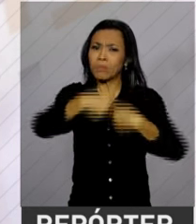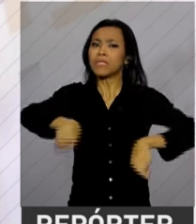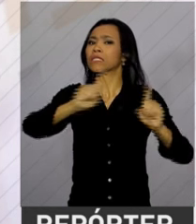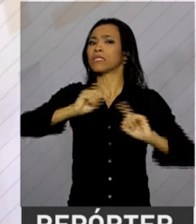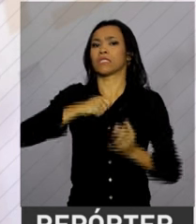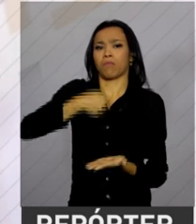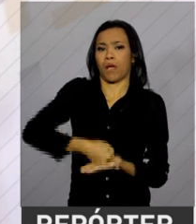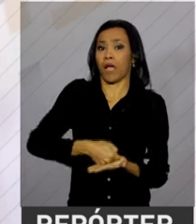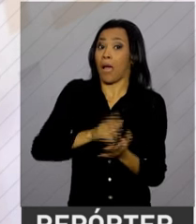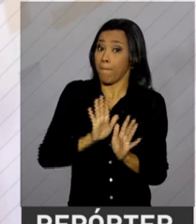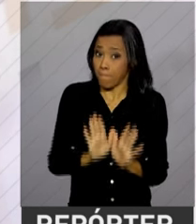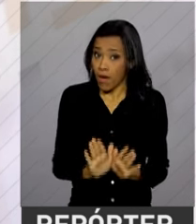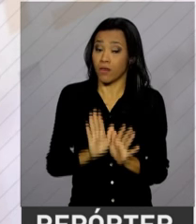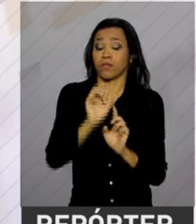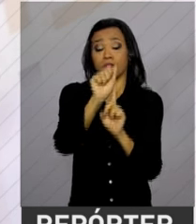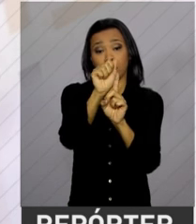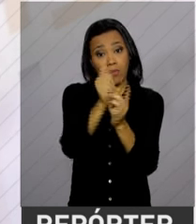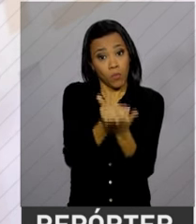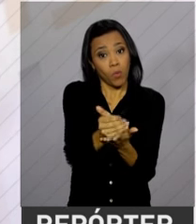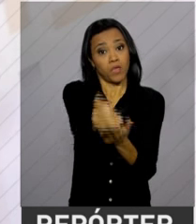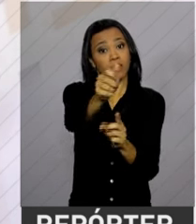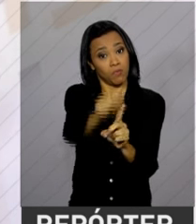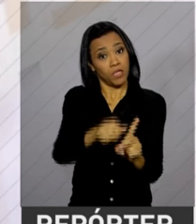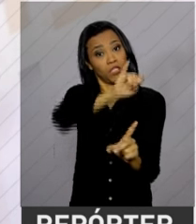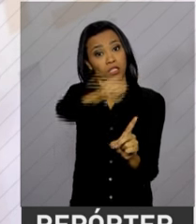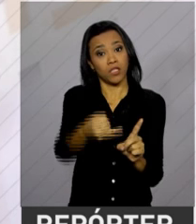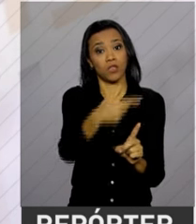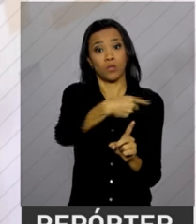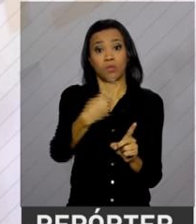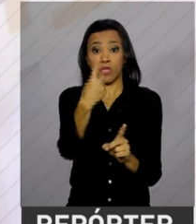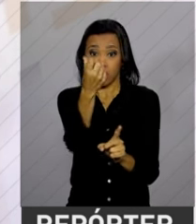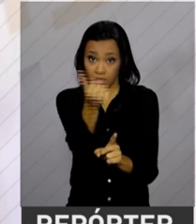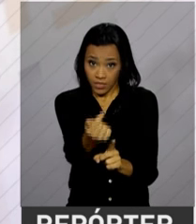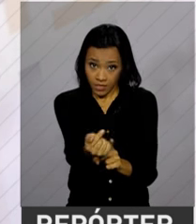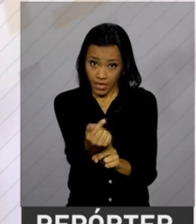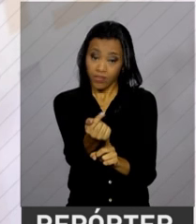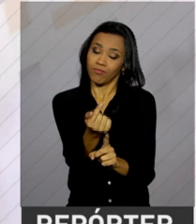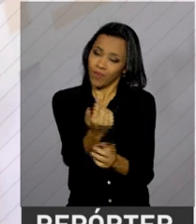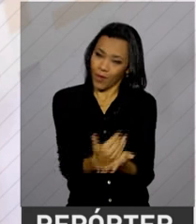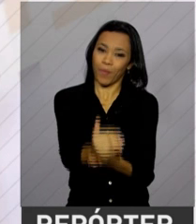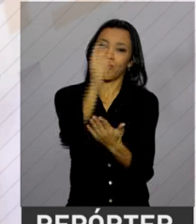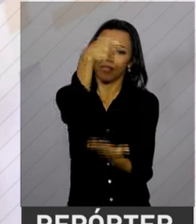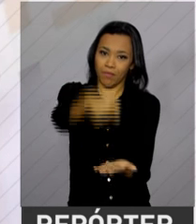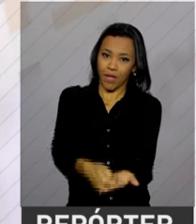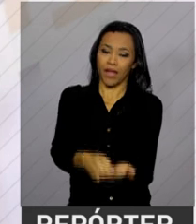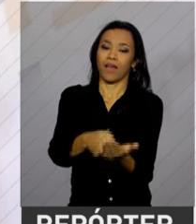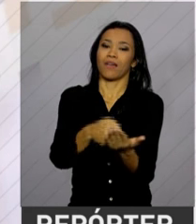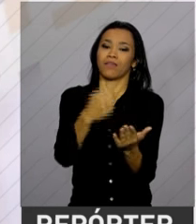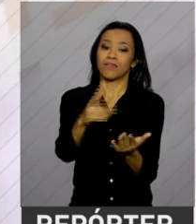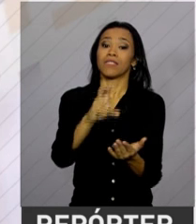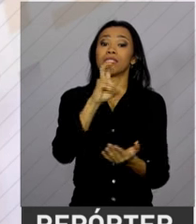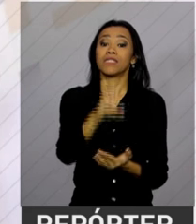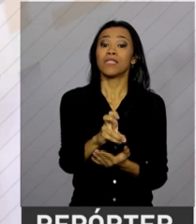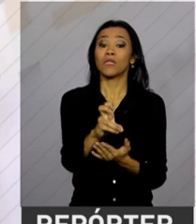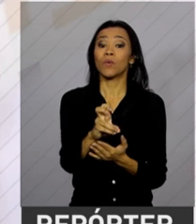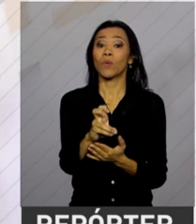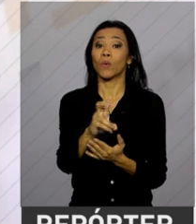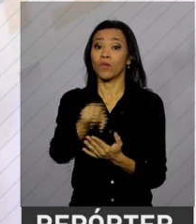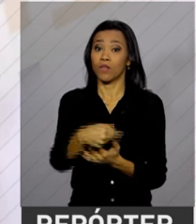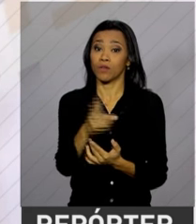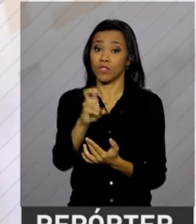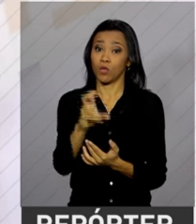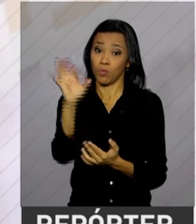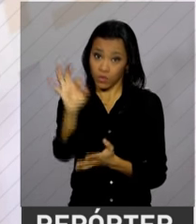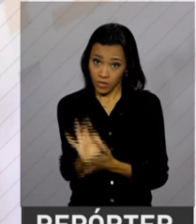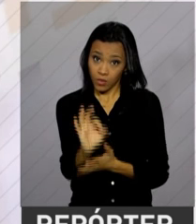a partir de janeiro do ano que vem, acontece um aumento gradativo da alíquota de 5,5% por mês, até chegar